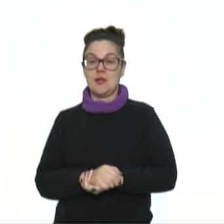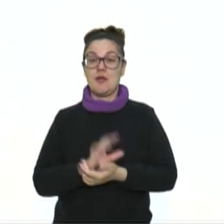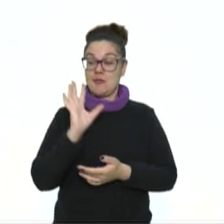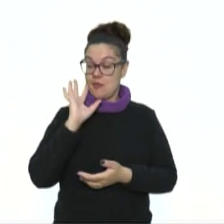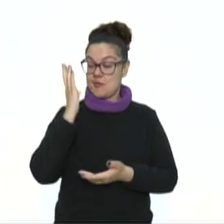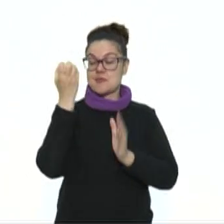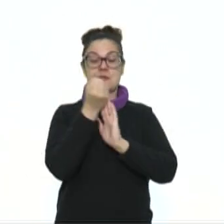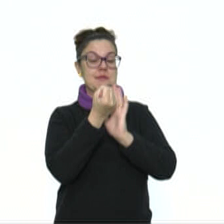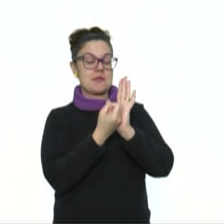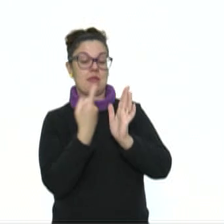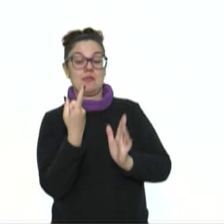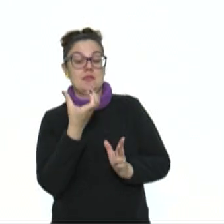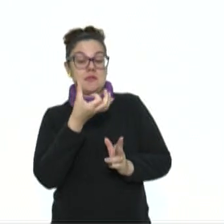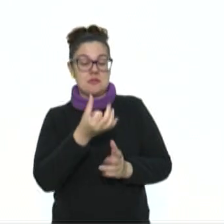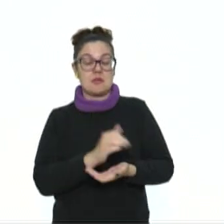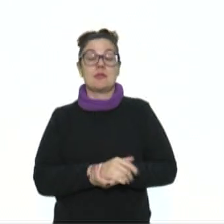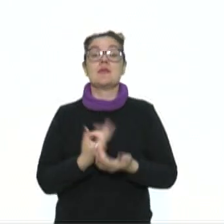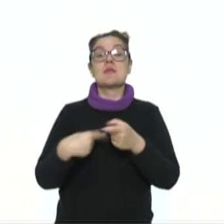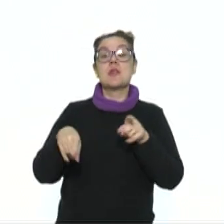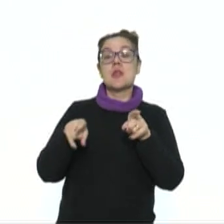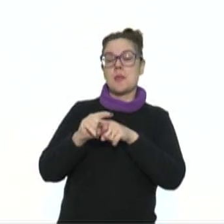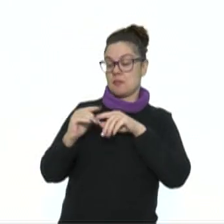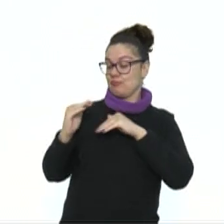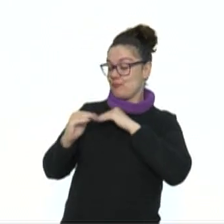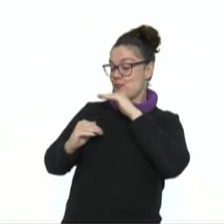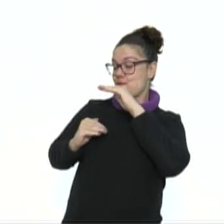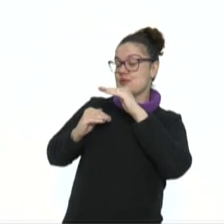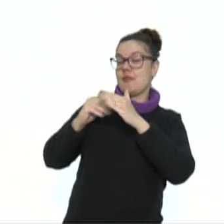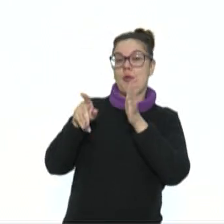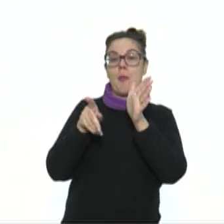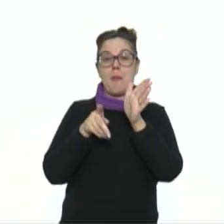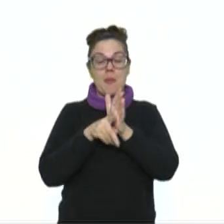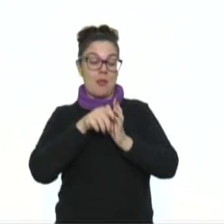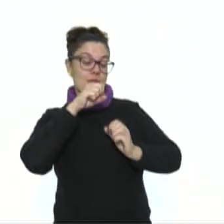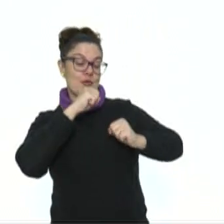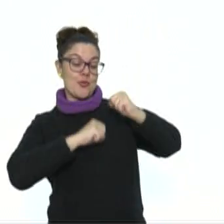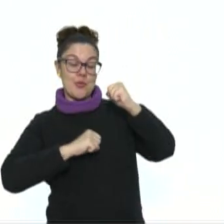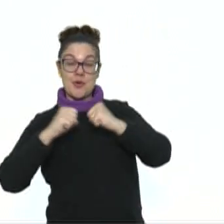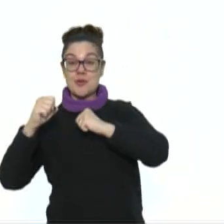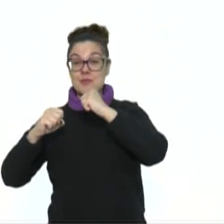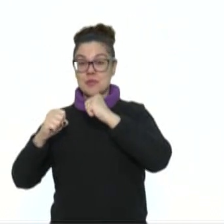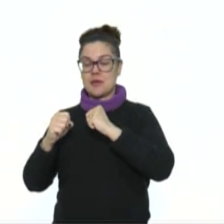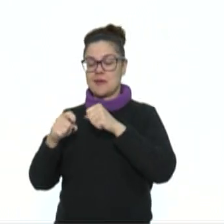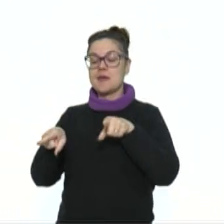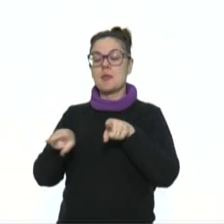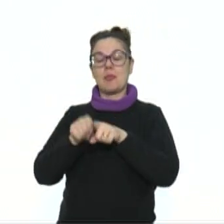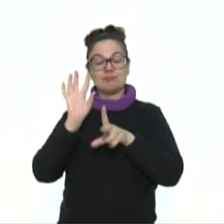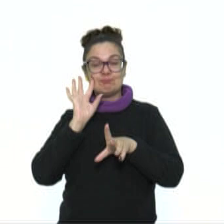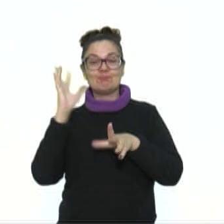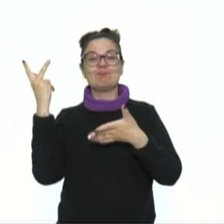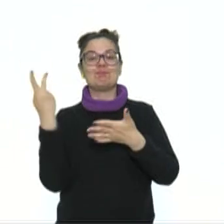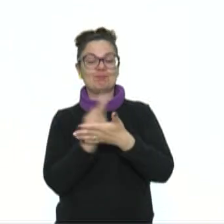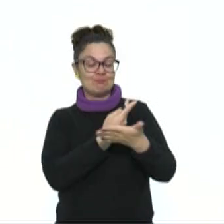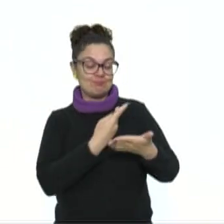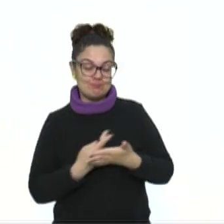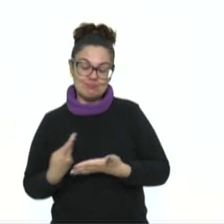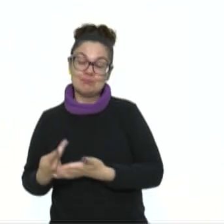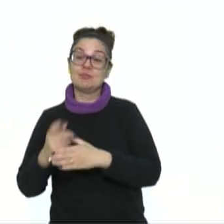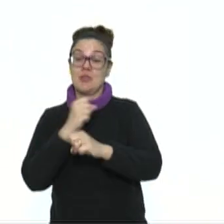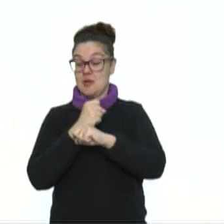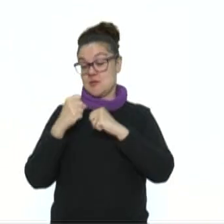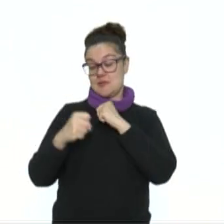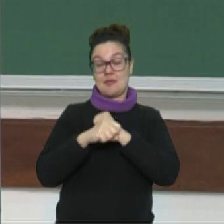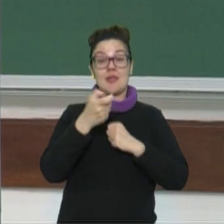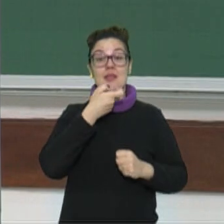acontecidas no século XVI. E o desenvolvimento do processo de industrialização e suas consequências para a sociedade